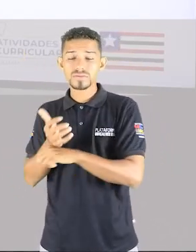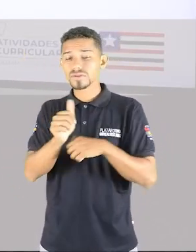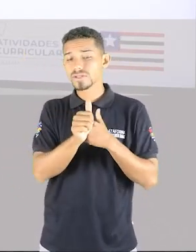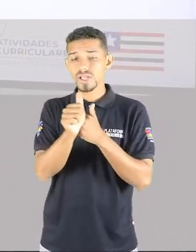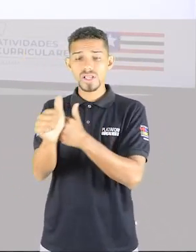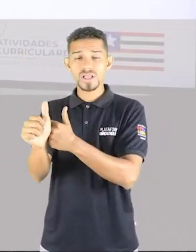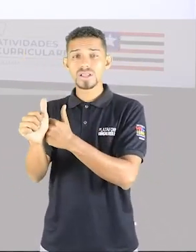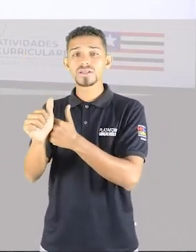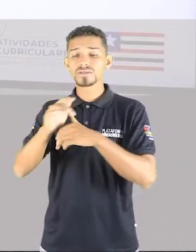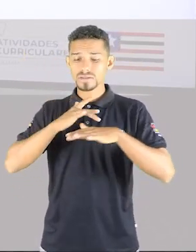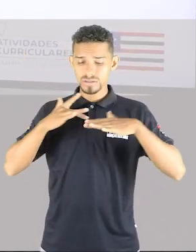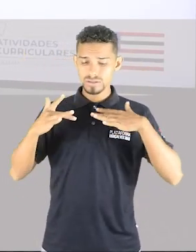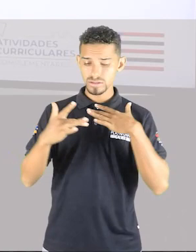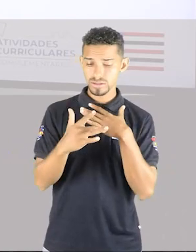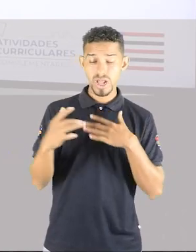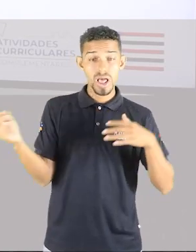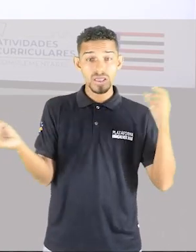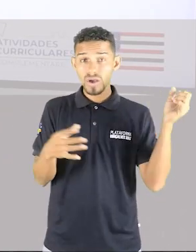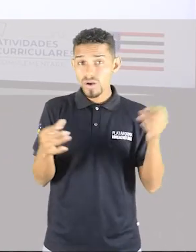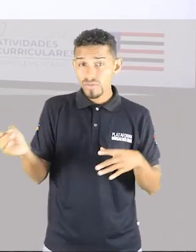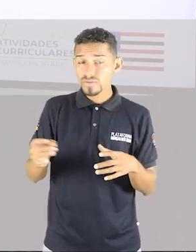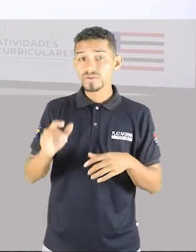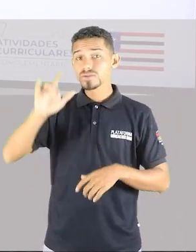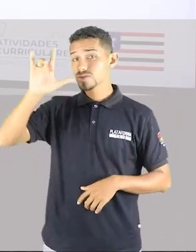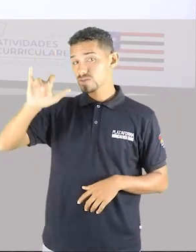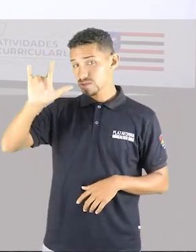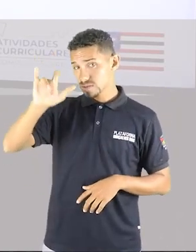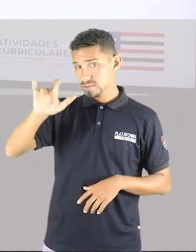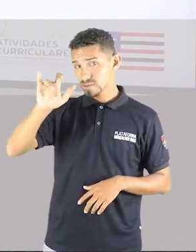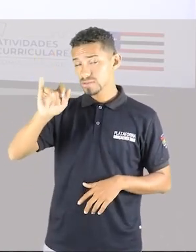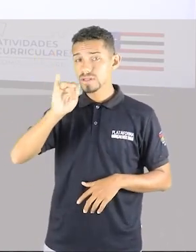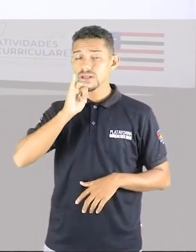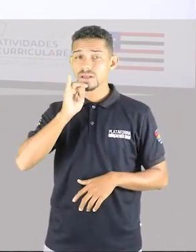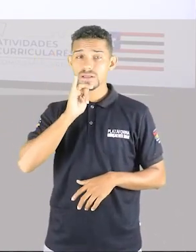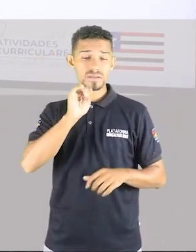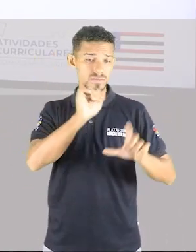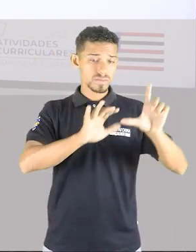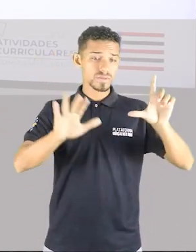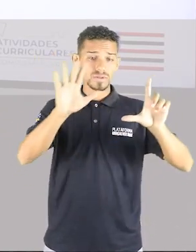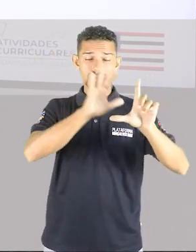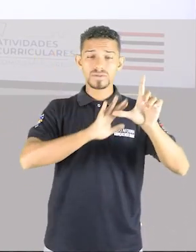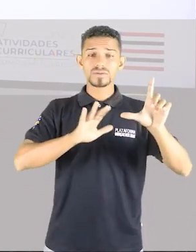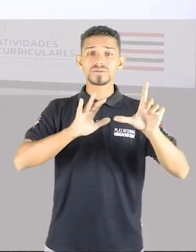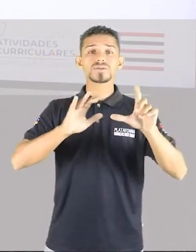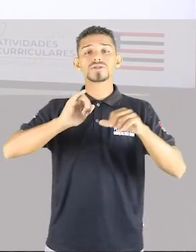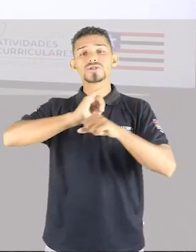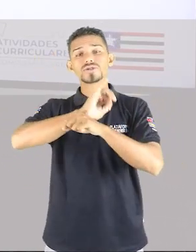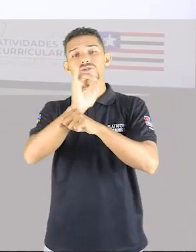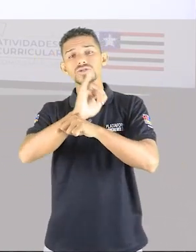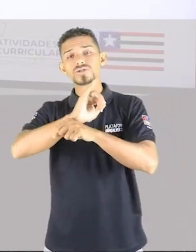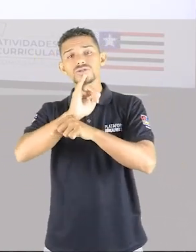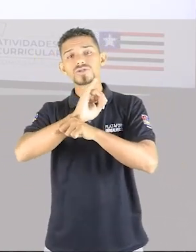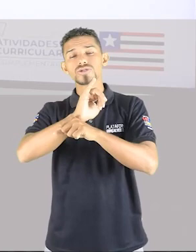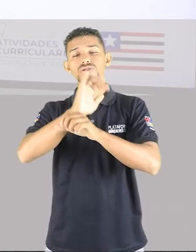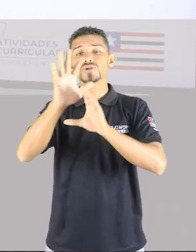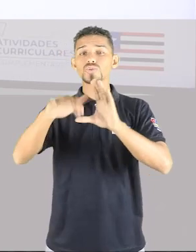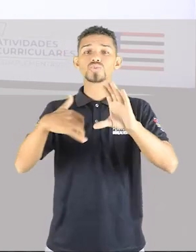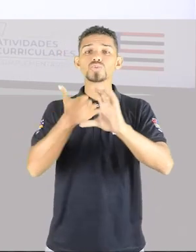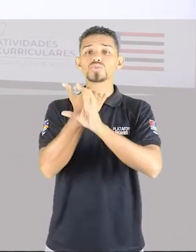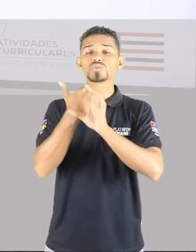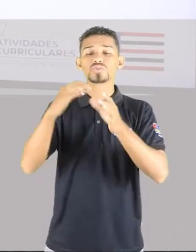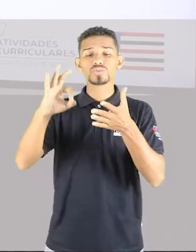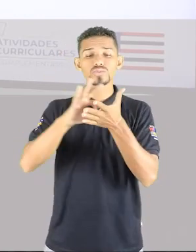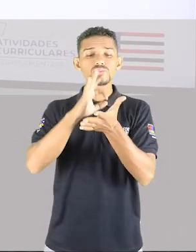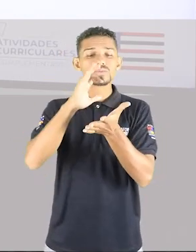gente nas redes sociais que tem as novidades lá no Instagram no na plataforma de vídeos YouTube vai lá no YouTube Faz a sua